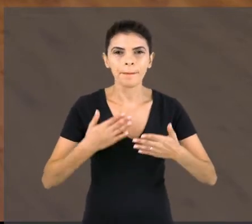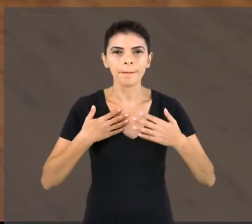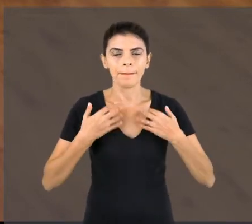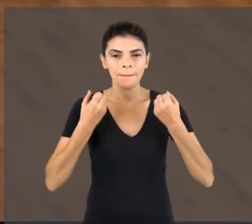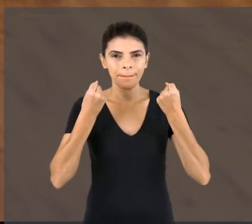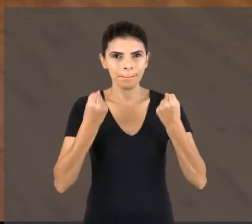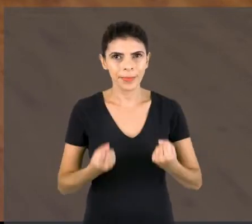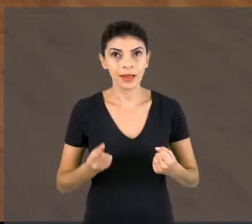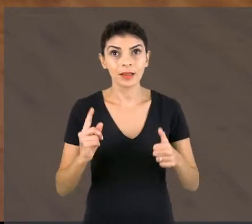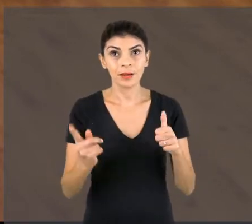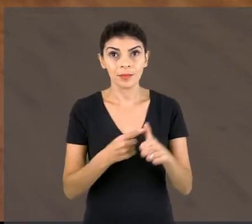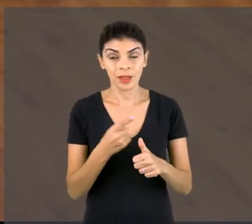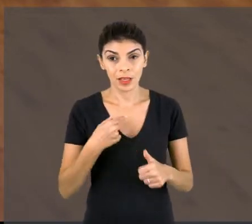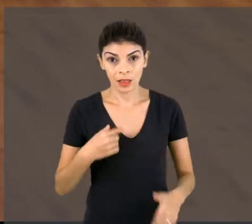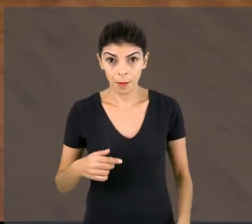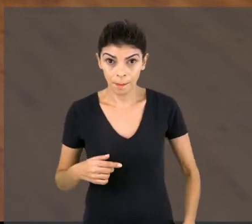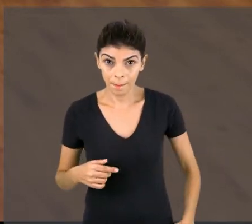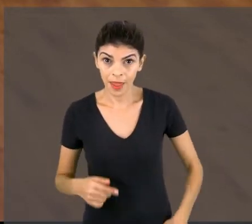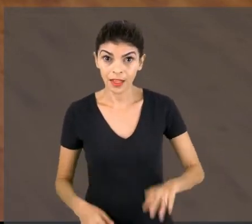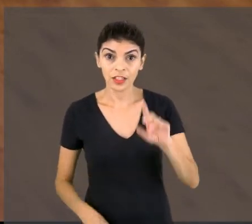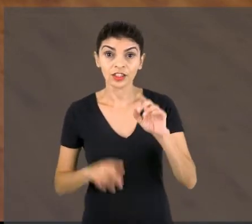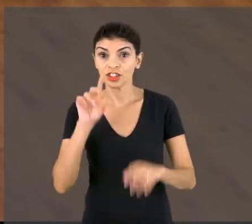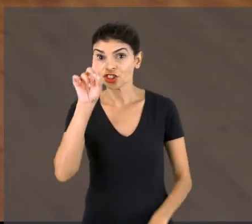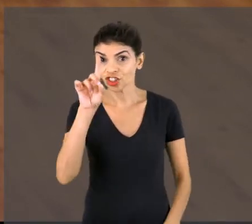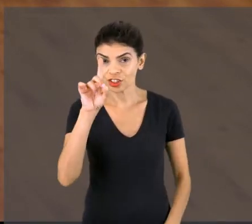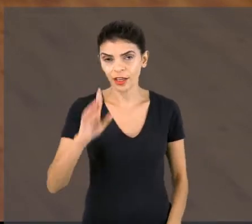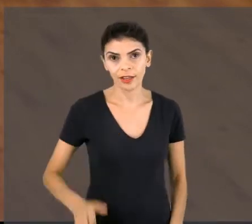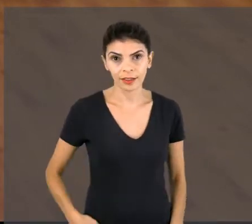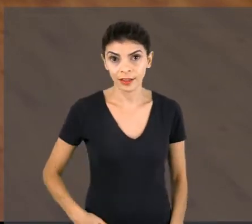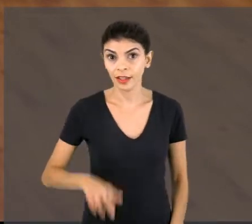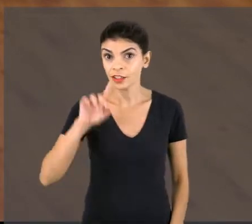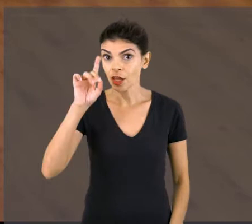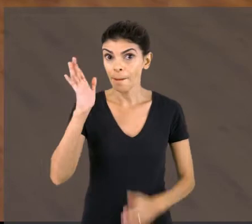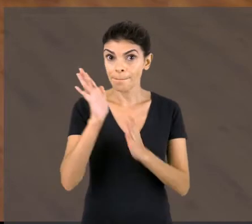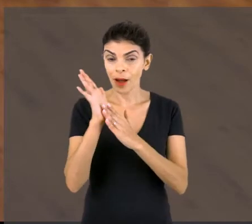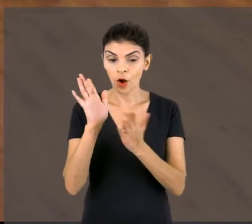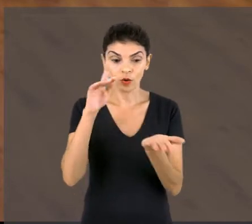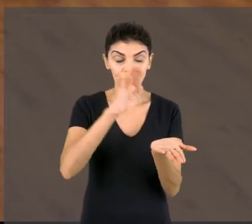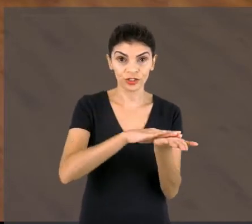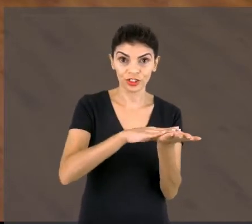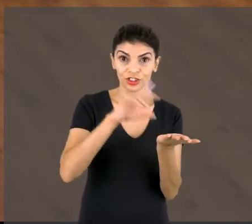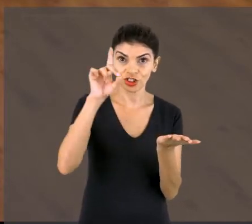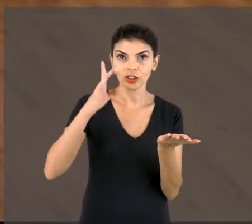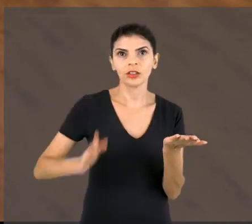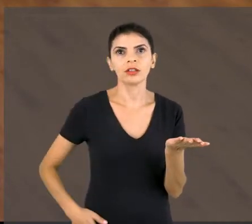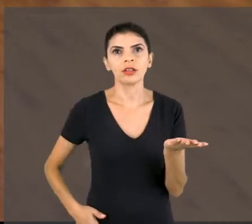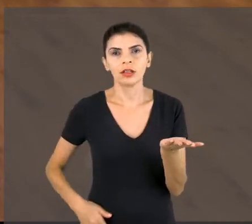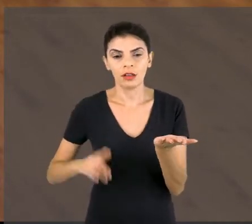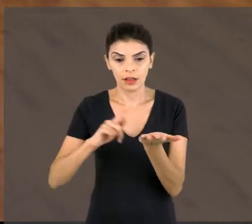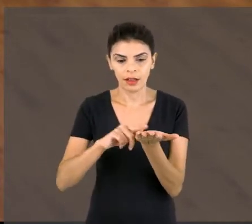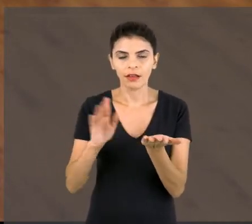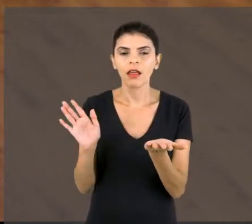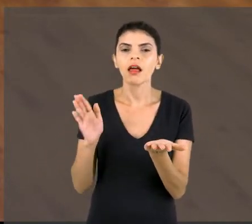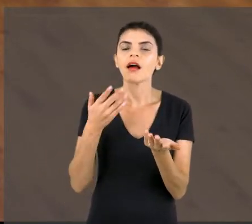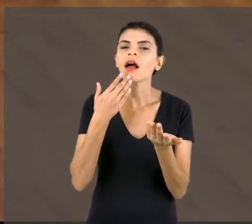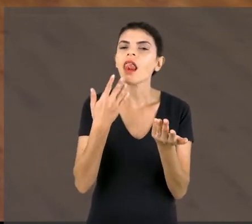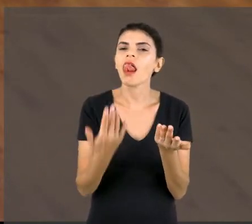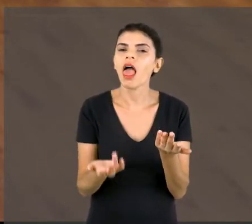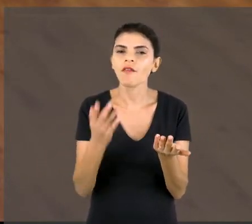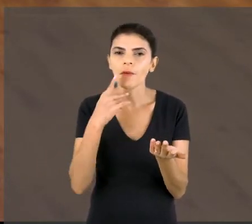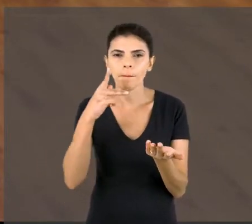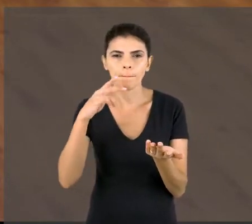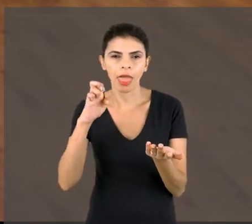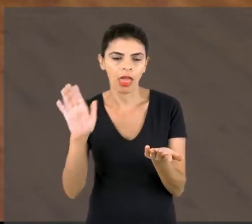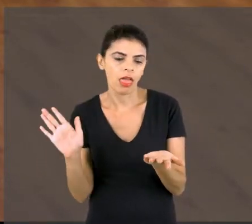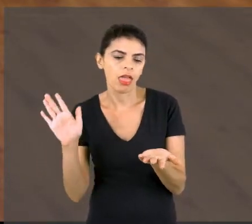de peso. Então, primeiro, se eu vou subir com a minha perna direita, na mão direita dele, eu vou entregar